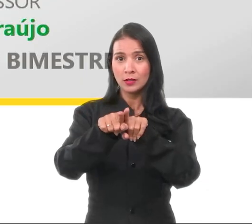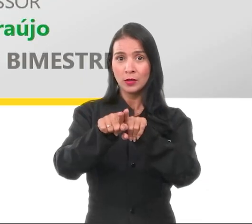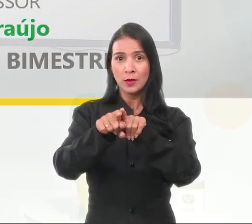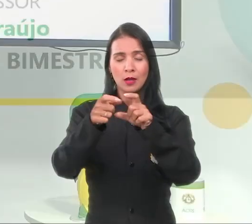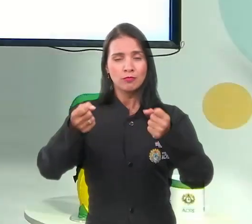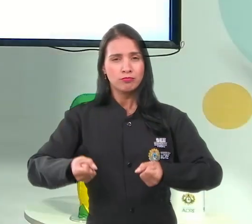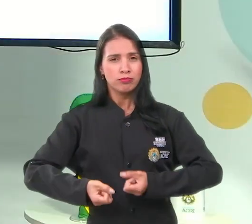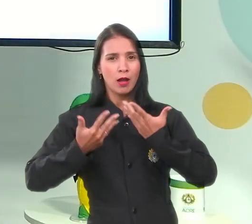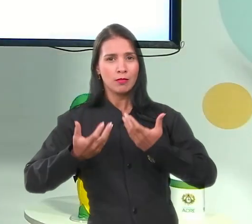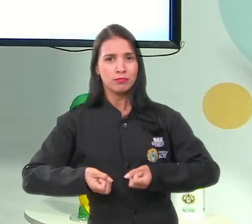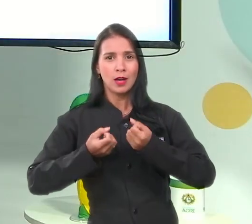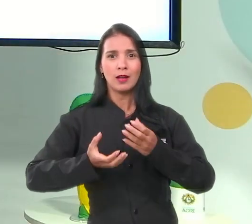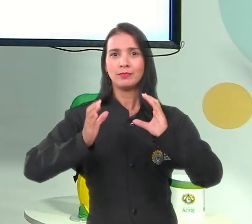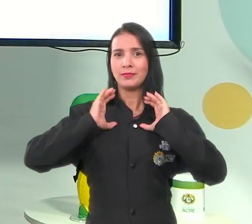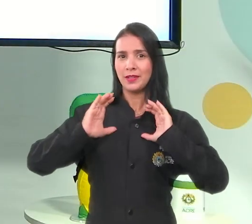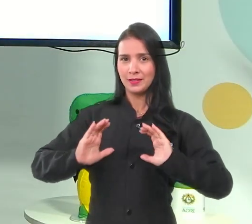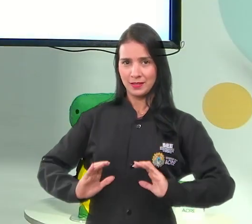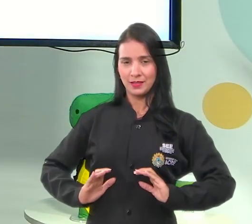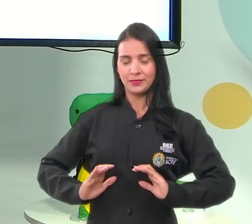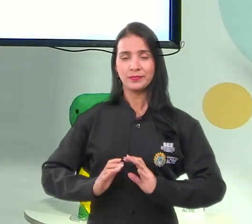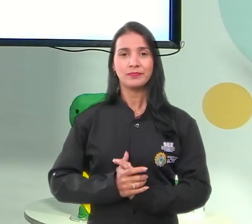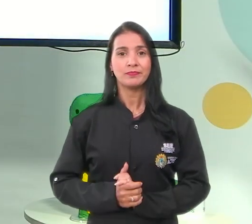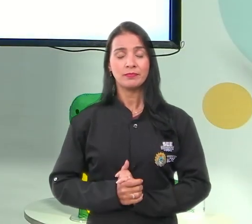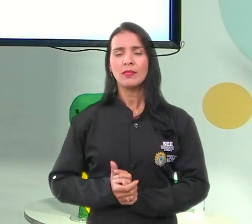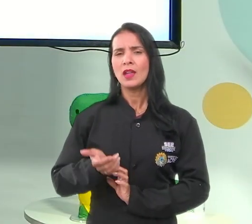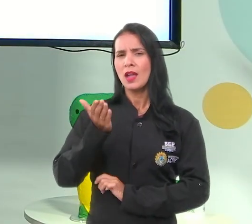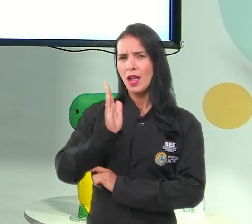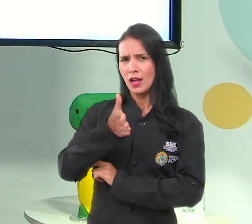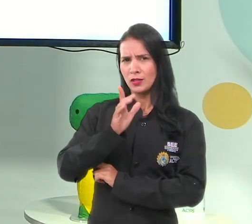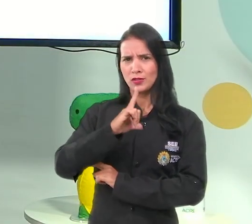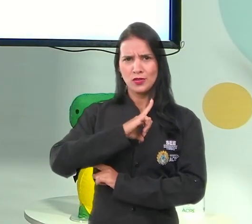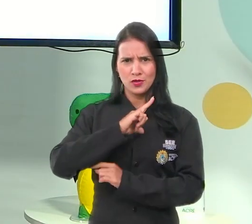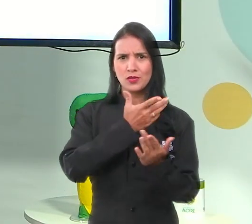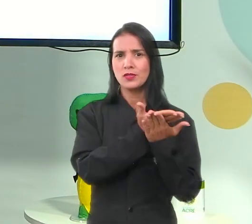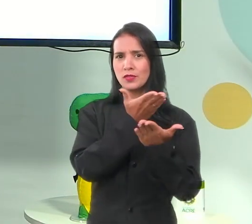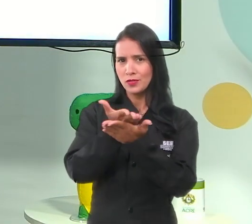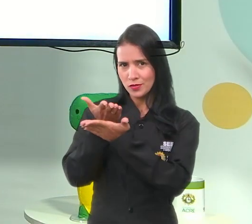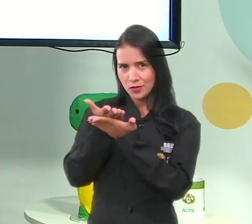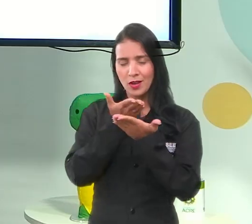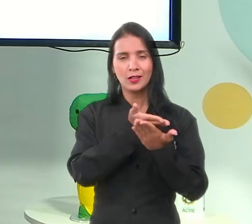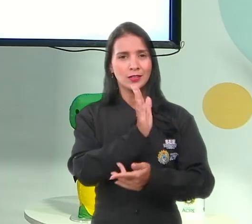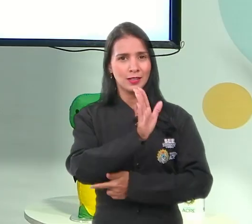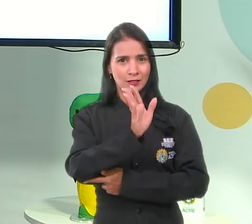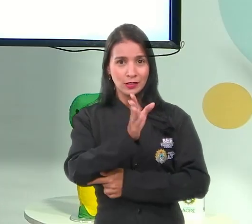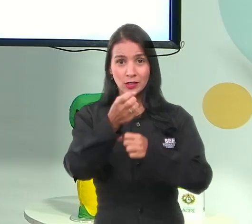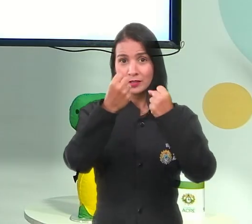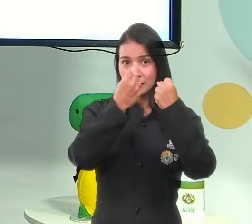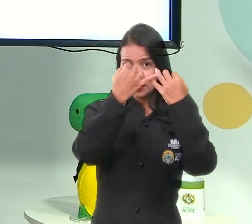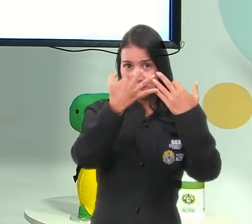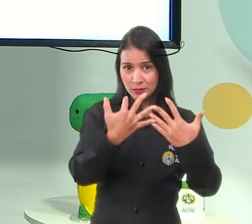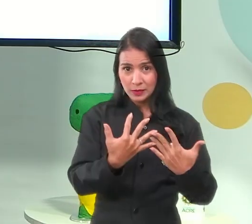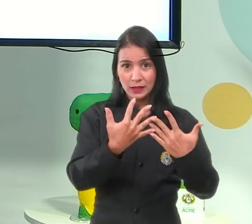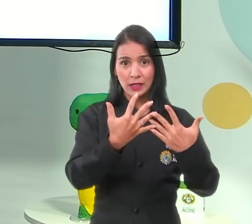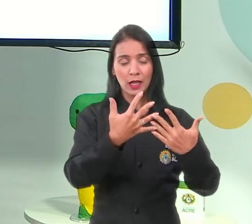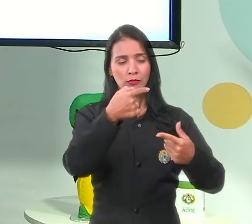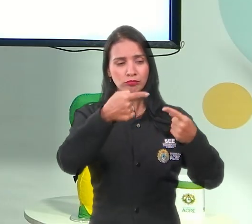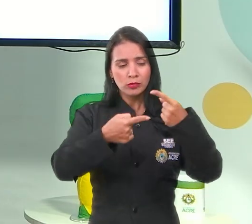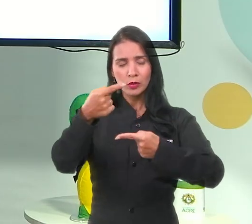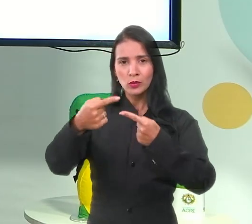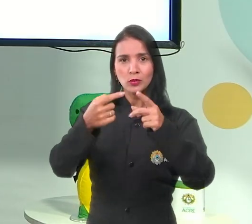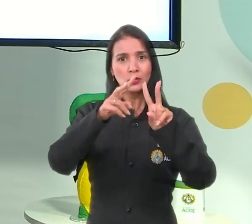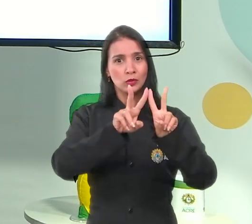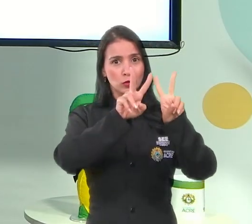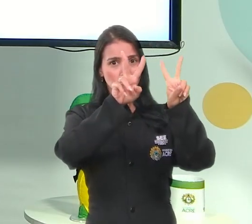da cidadania. Nós já tivemos algumas outras videoaulas em que nós trabalhamos essa